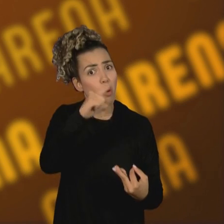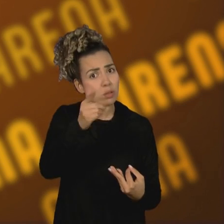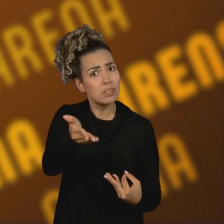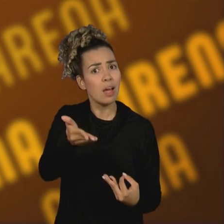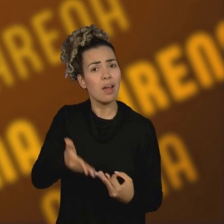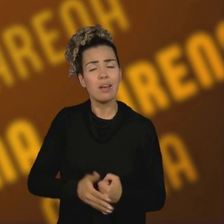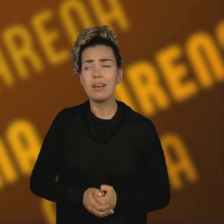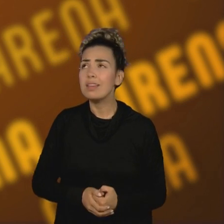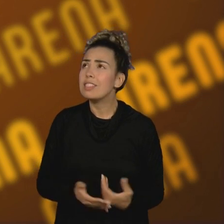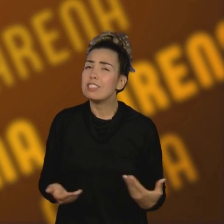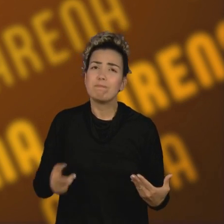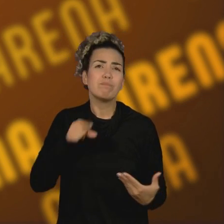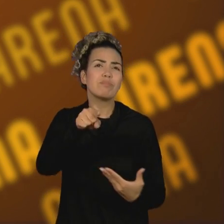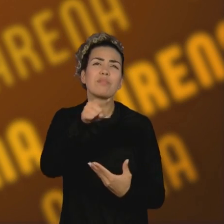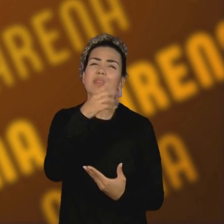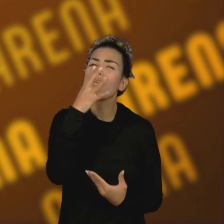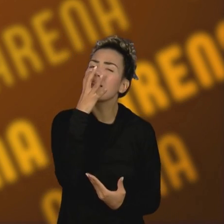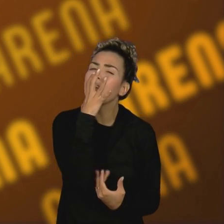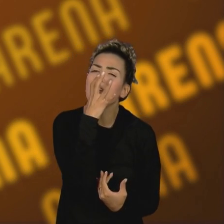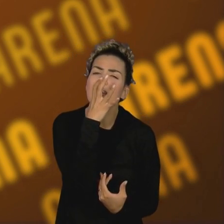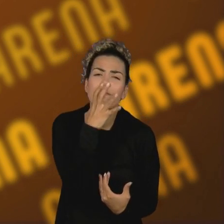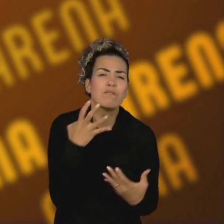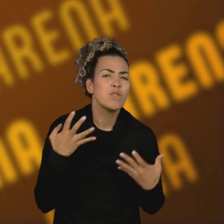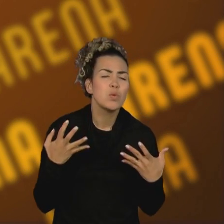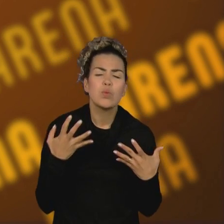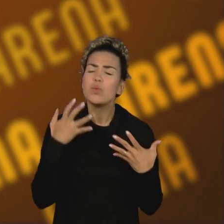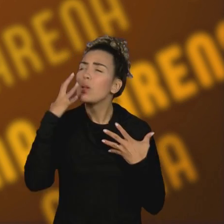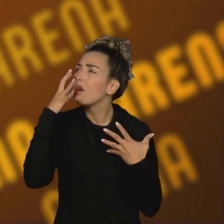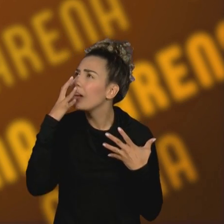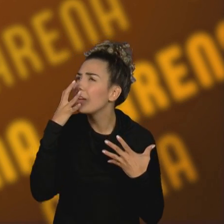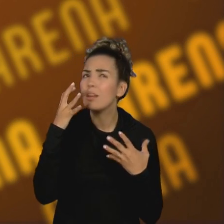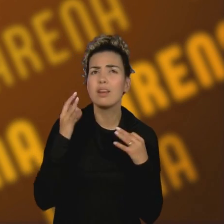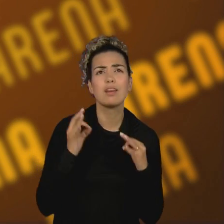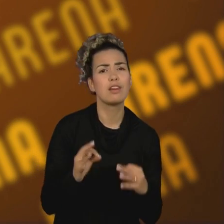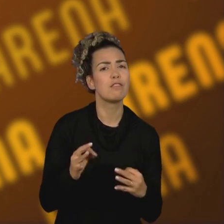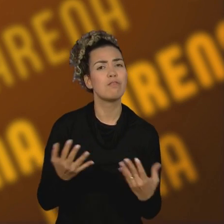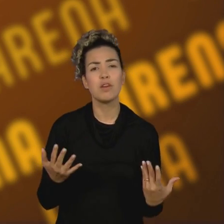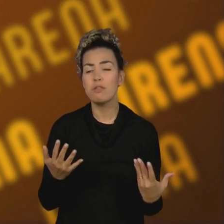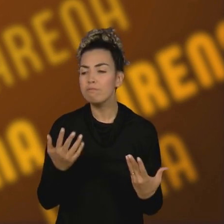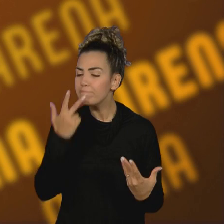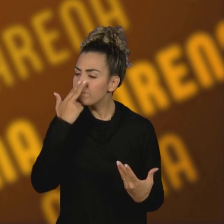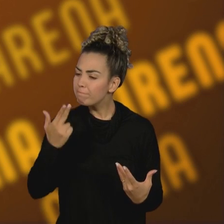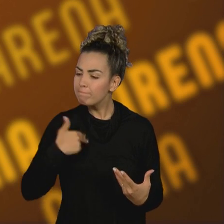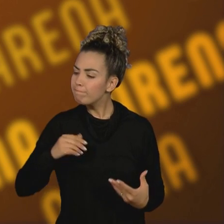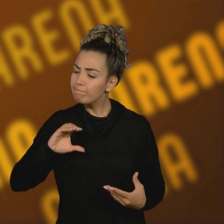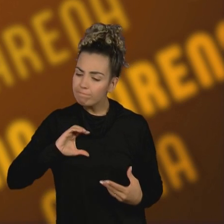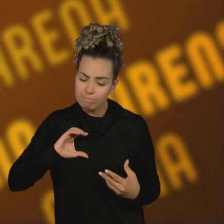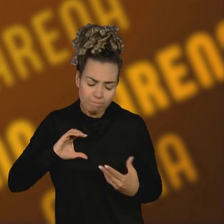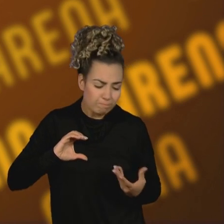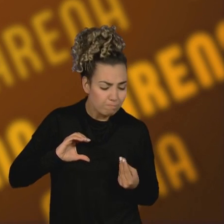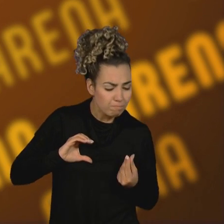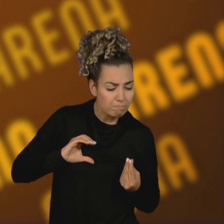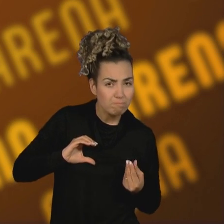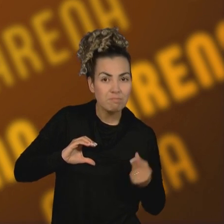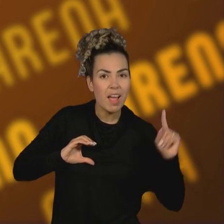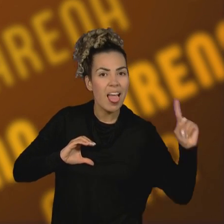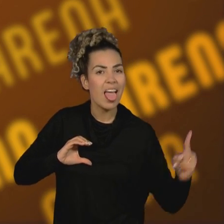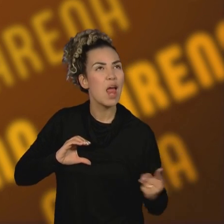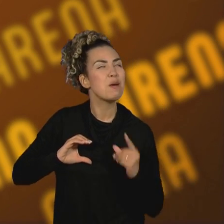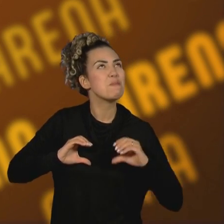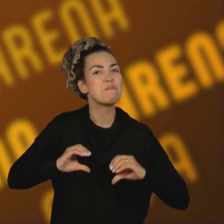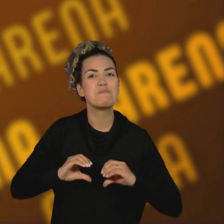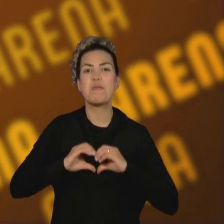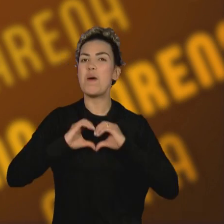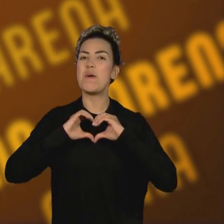Você é um cara incrível, que me preenche totalmente. Sou muito sua fã, meu